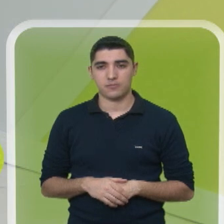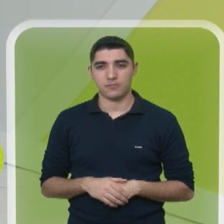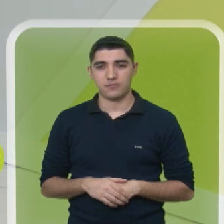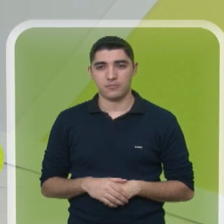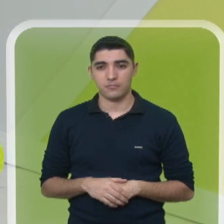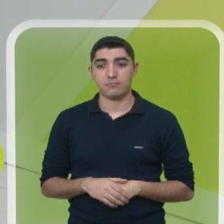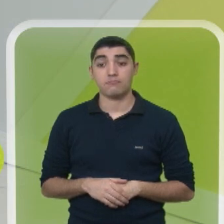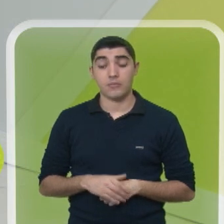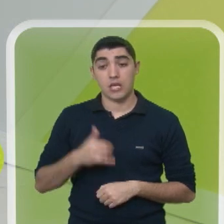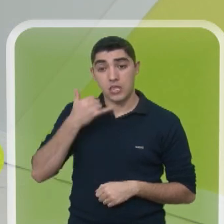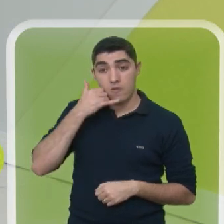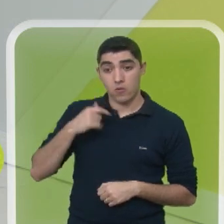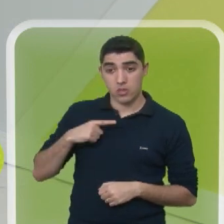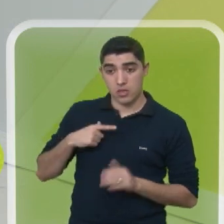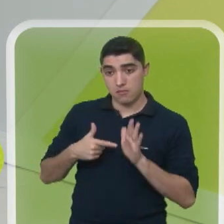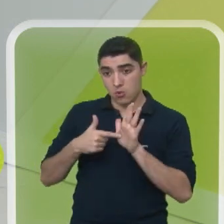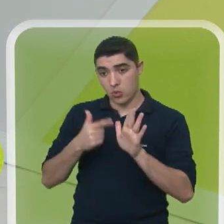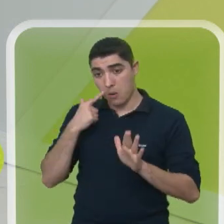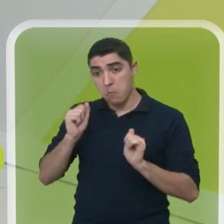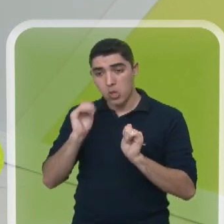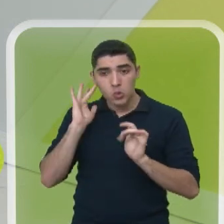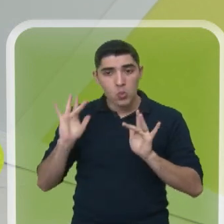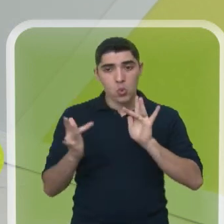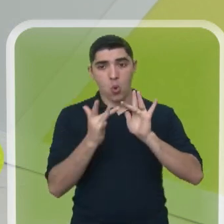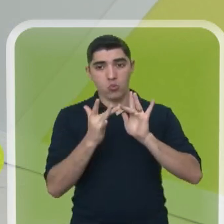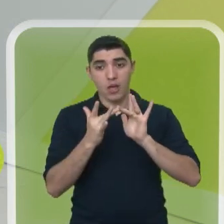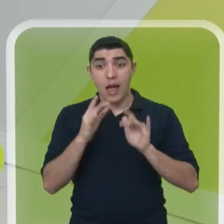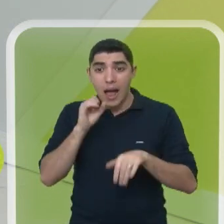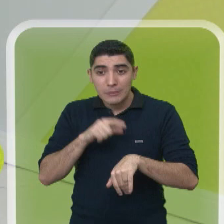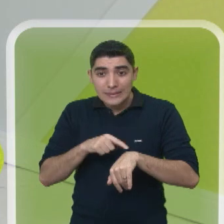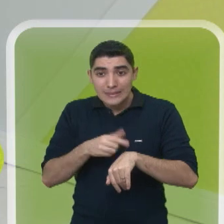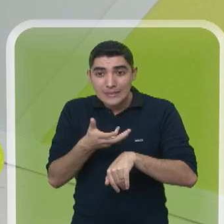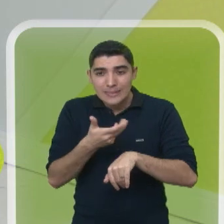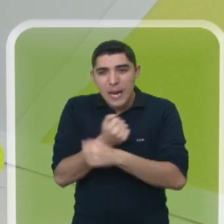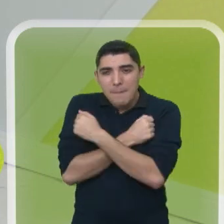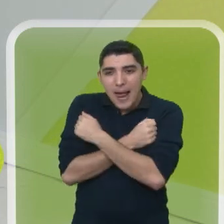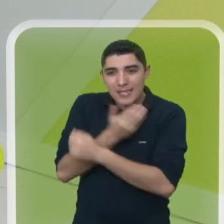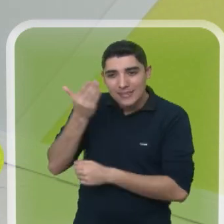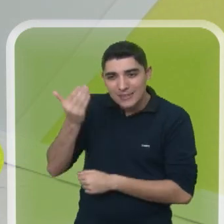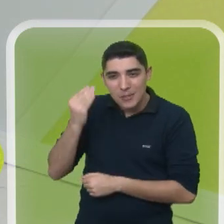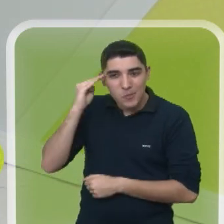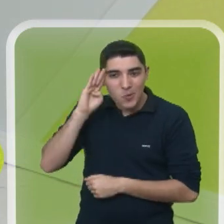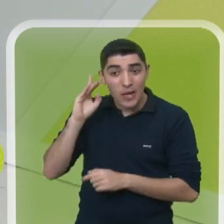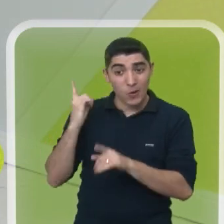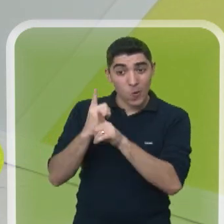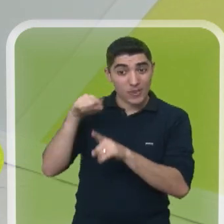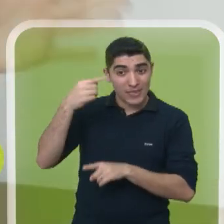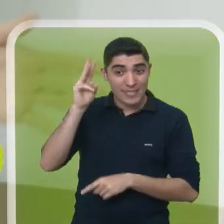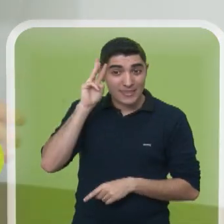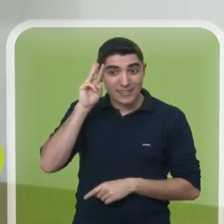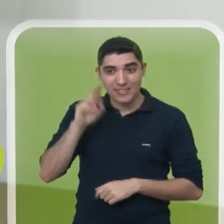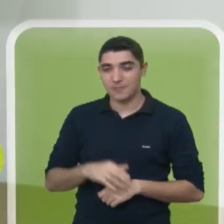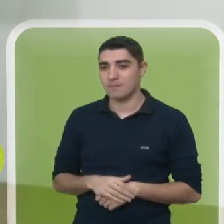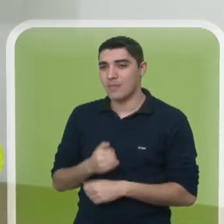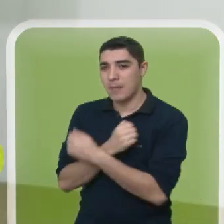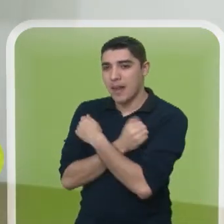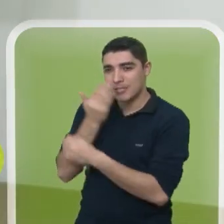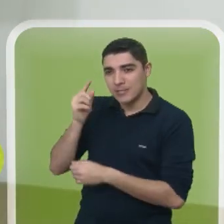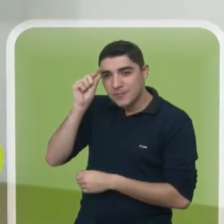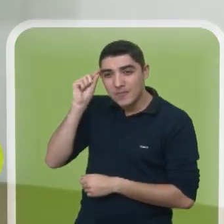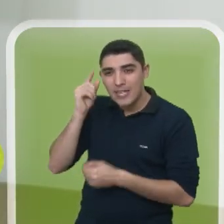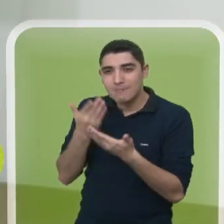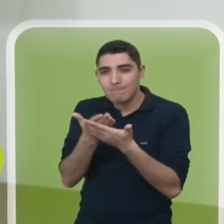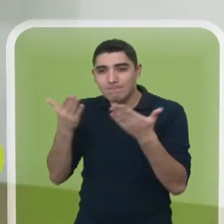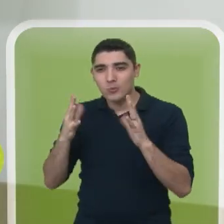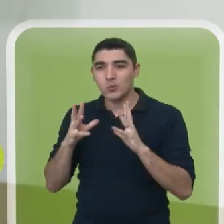981500724, o telefone está aí na tela, você entra em contato com eles. Brunão, passou muito rápido. Grande abraço para você, até terça-feira que vem. Um abraço, Vieira, abraço para todo